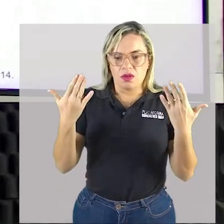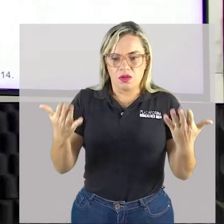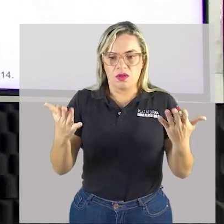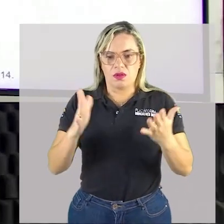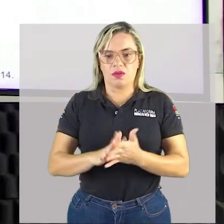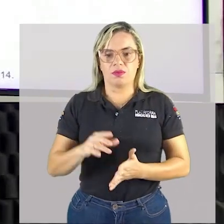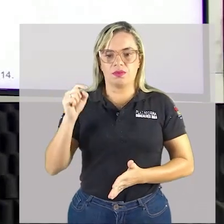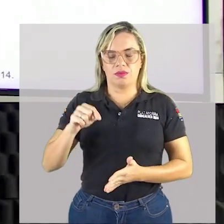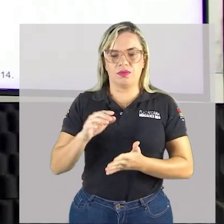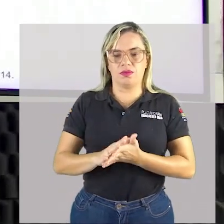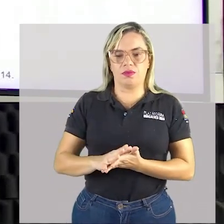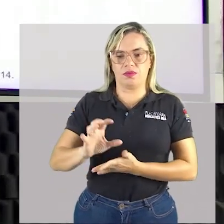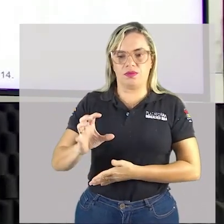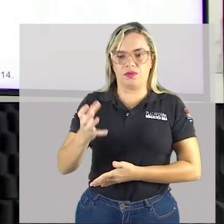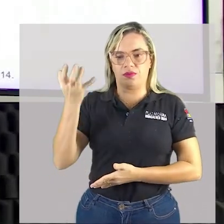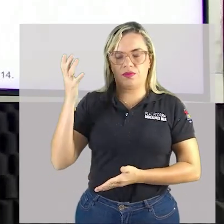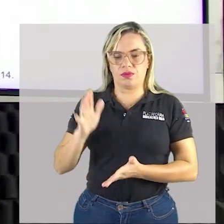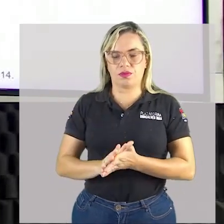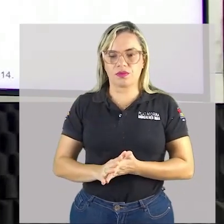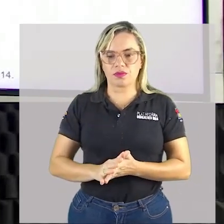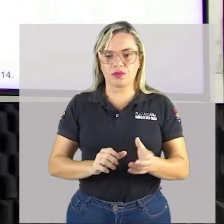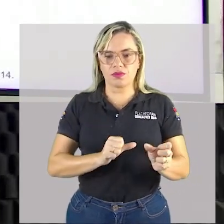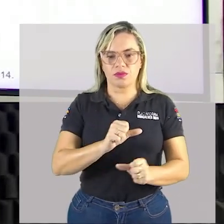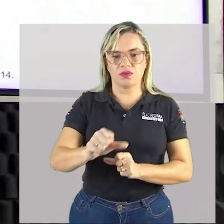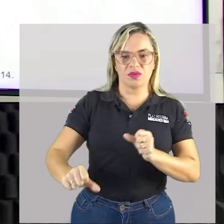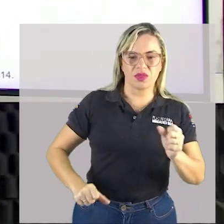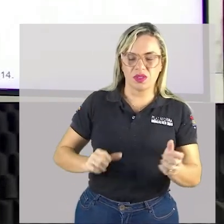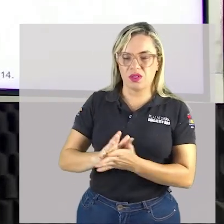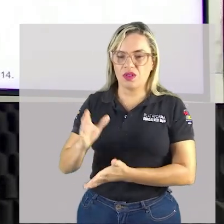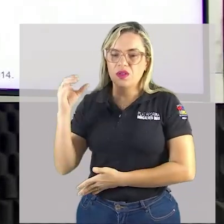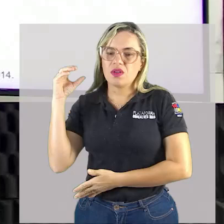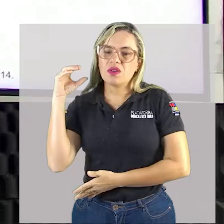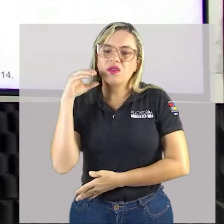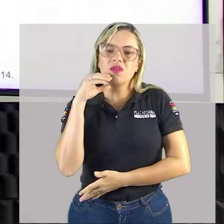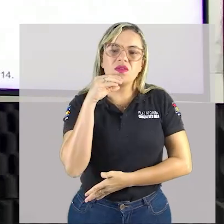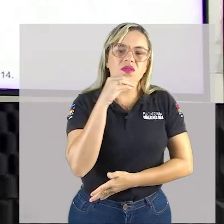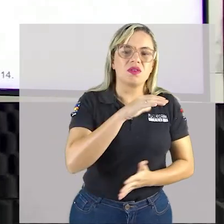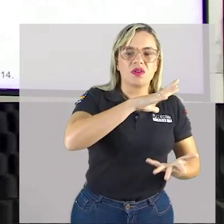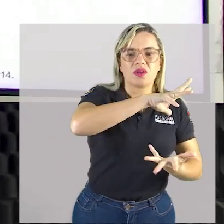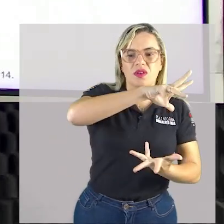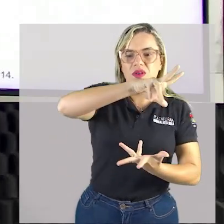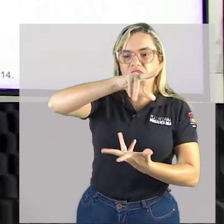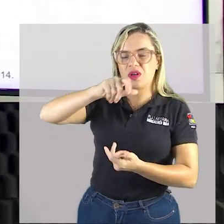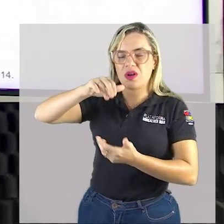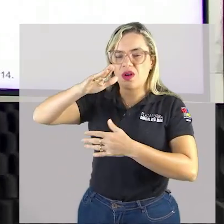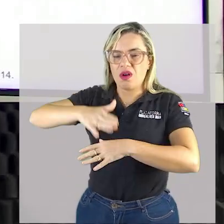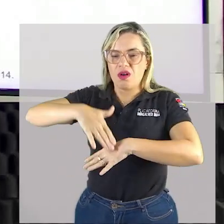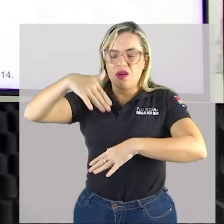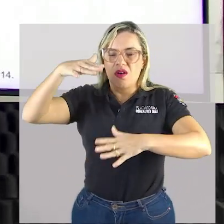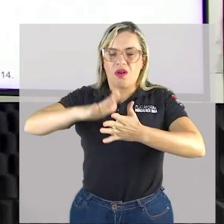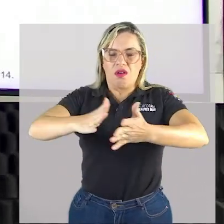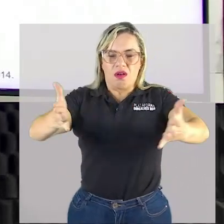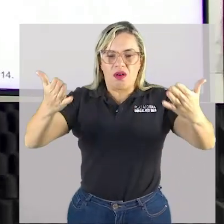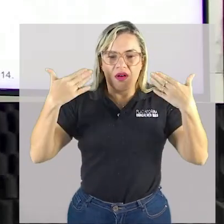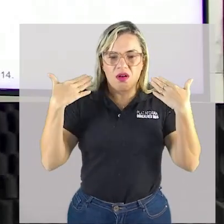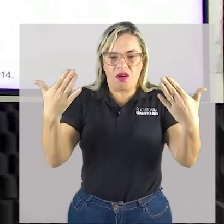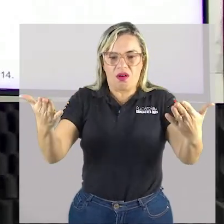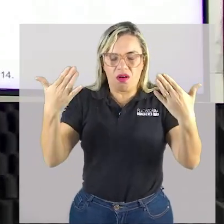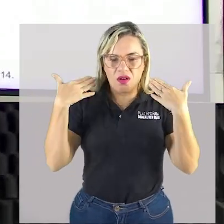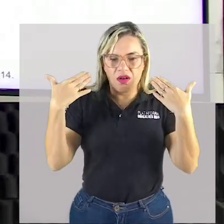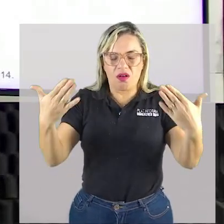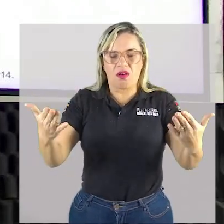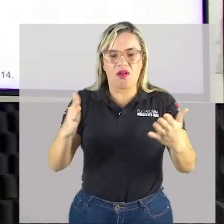extremo, com anomalias de calor, tem tornado o mundo cada vez mais quente, desde os